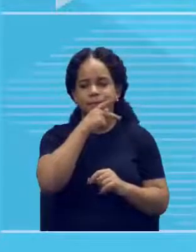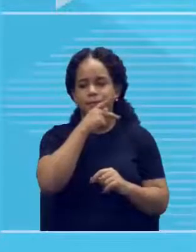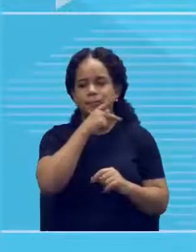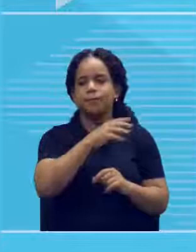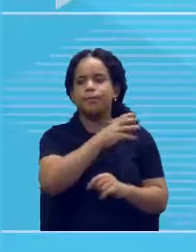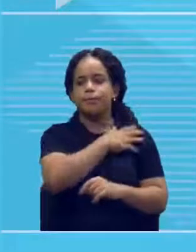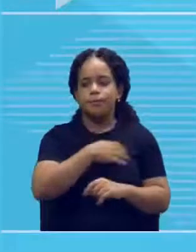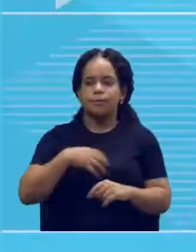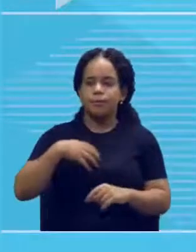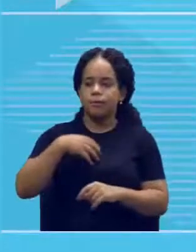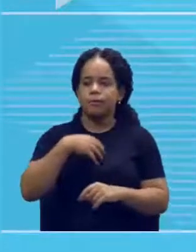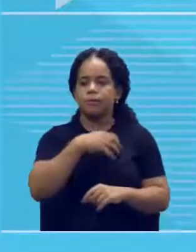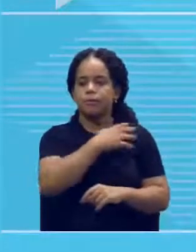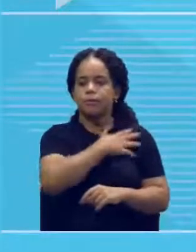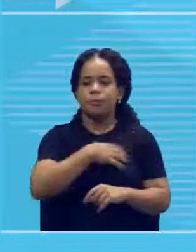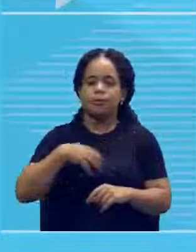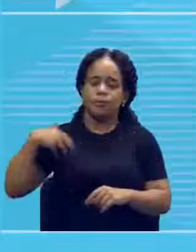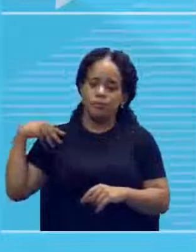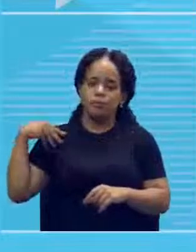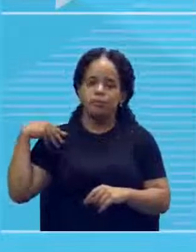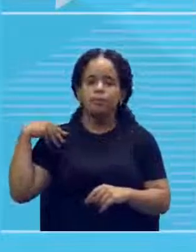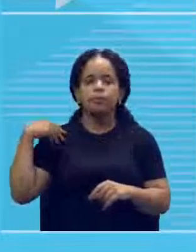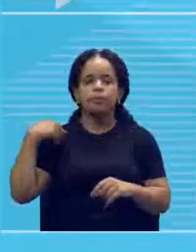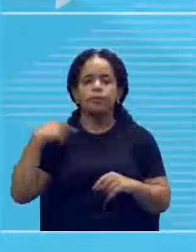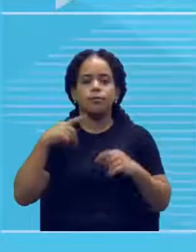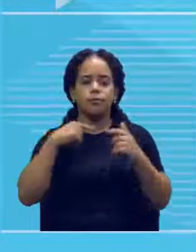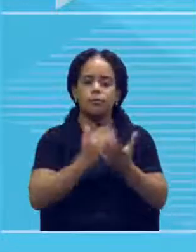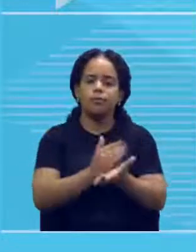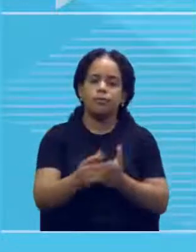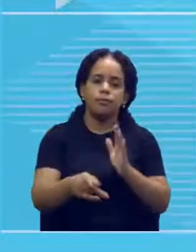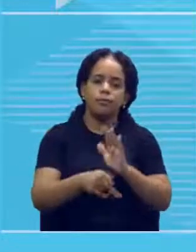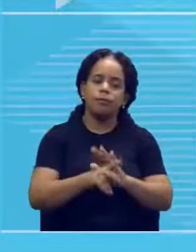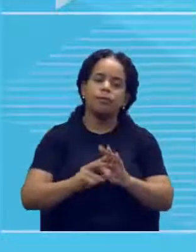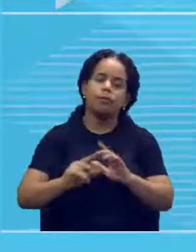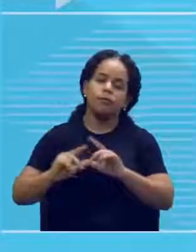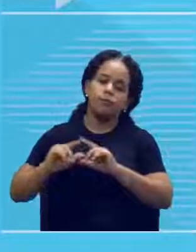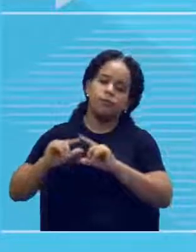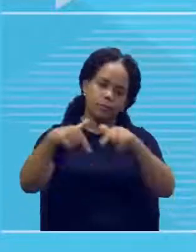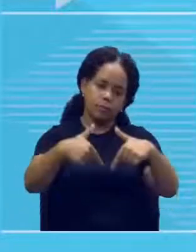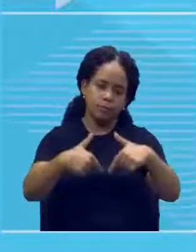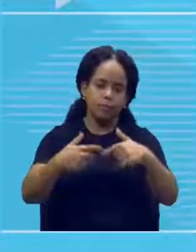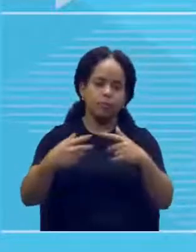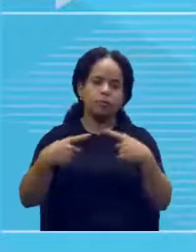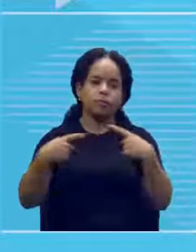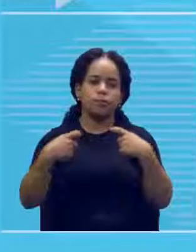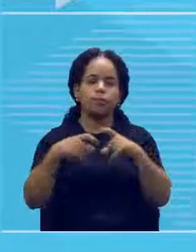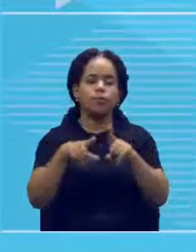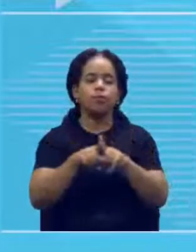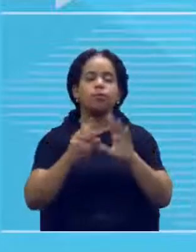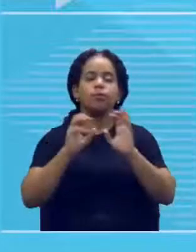e a ginástica como iniciação para a luta e para a educação dos cidadãos.